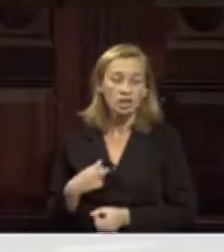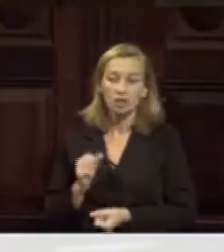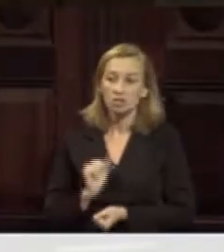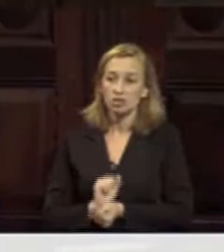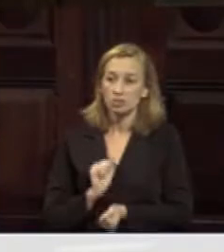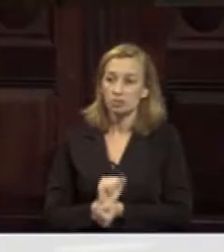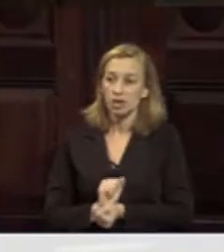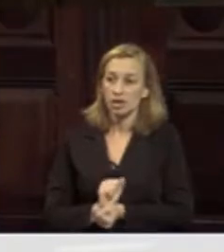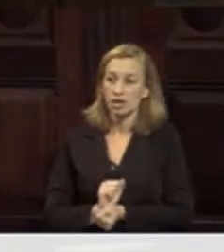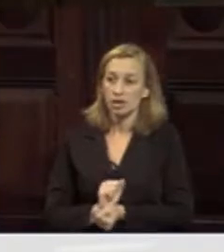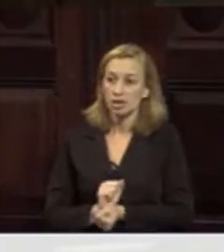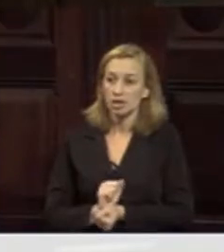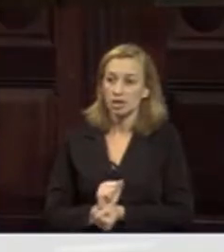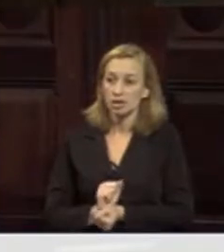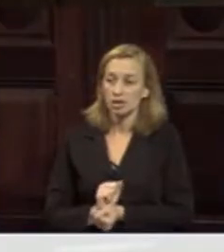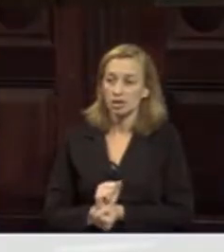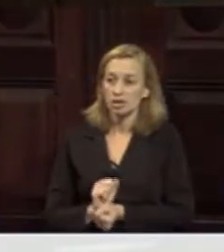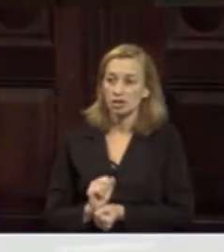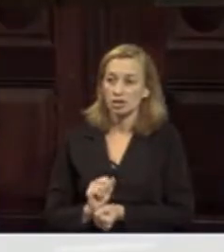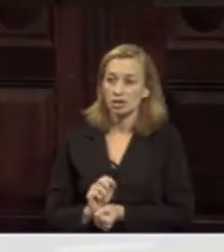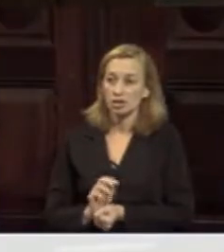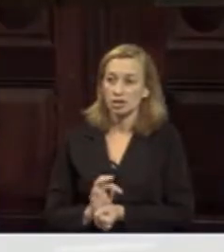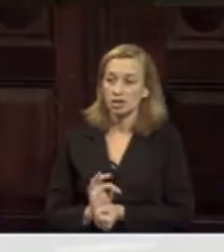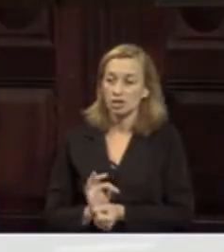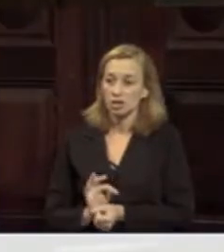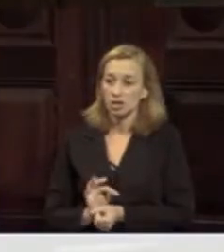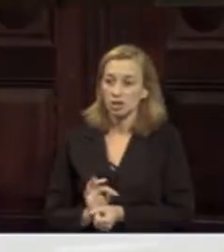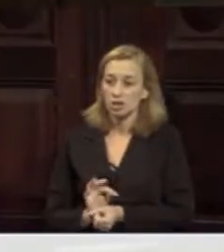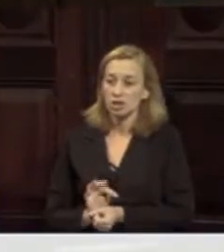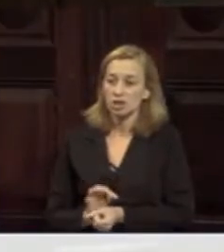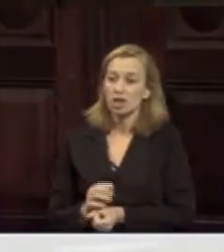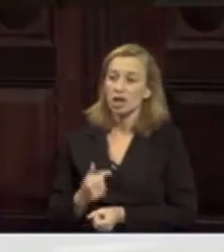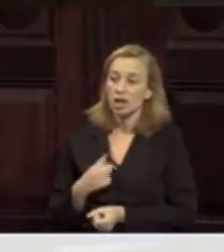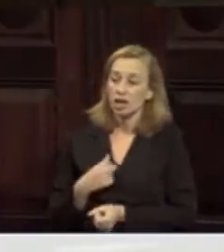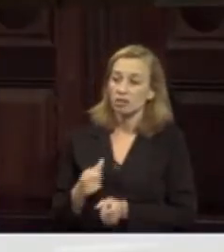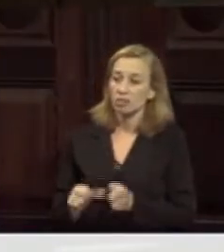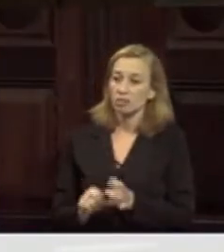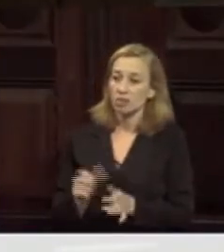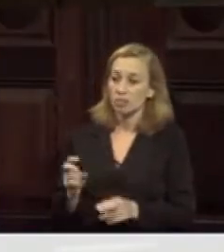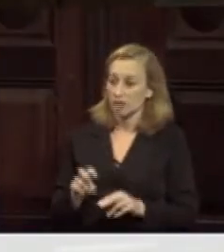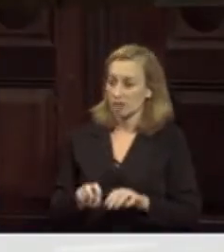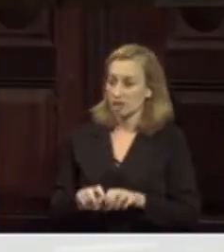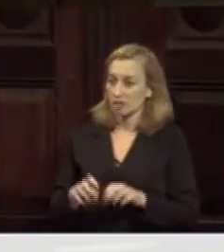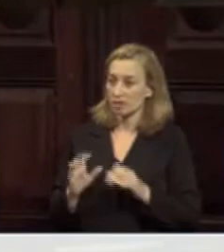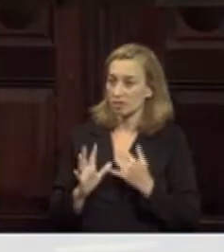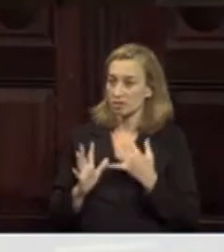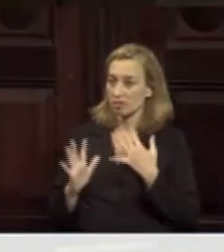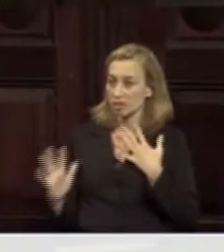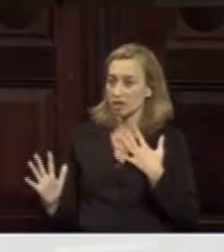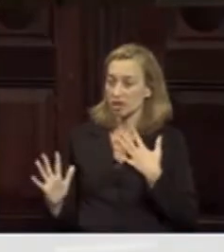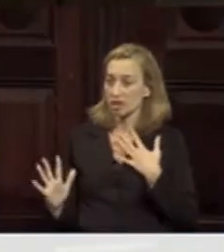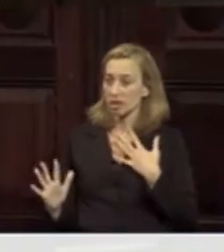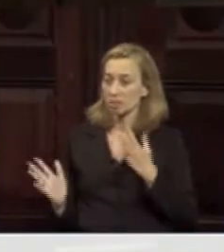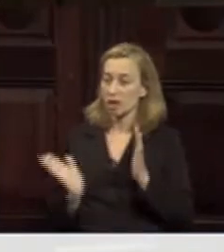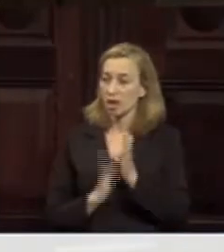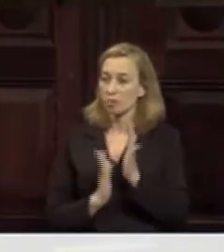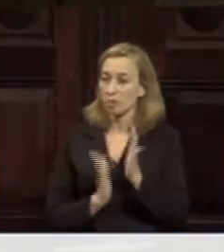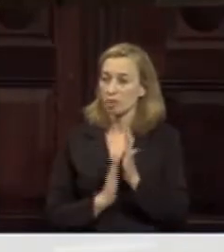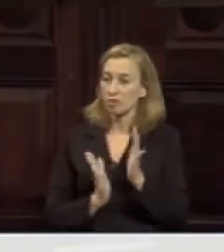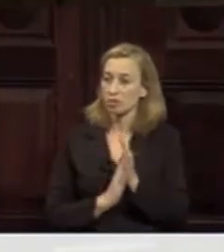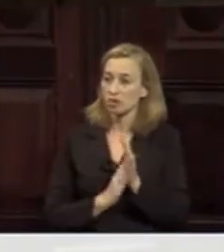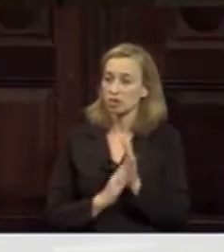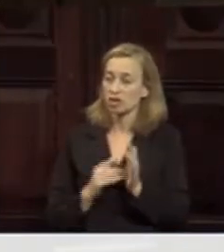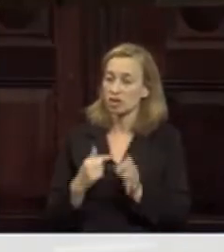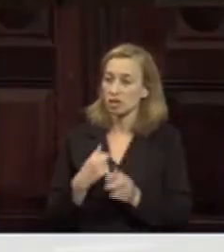intervenção tenha sucesso. Eu estarei aqui na primeira fila para aplaudir a intervenção e a gente